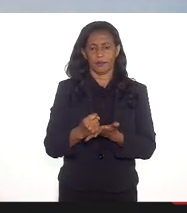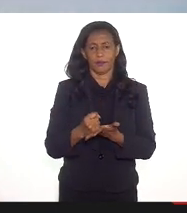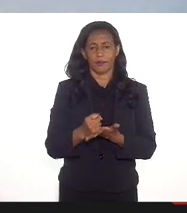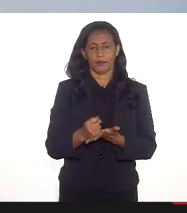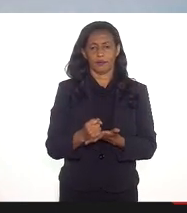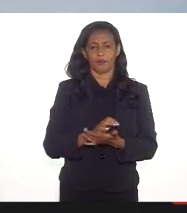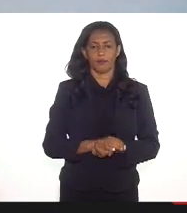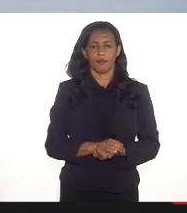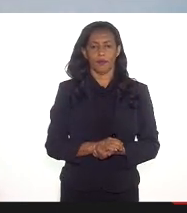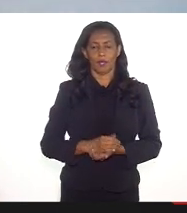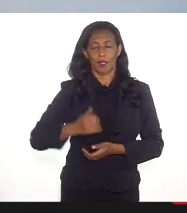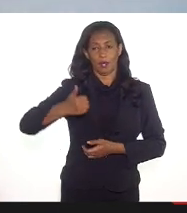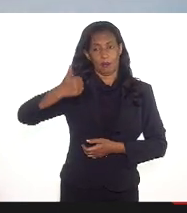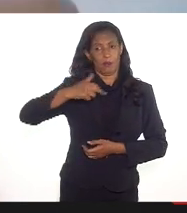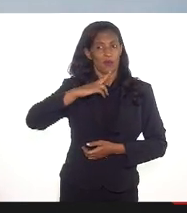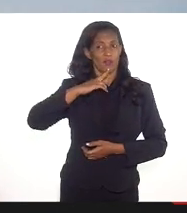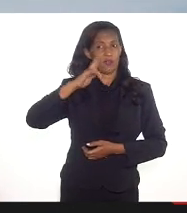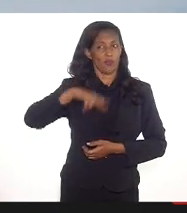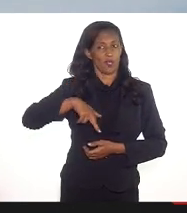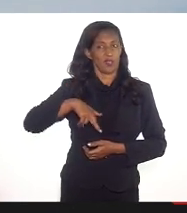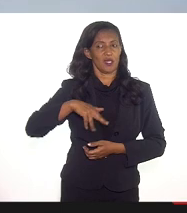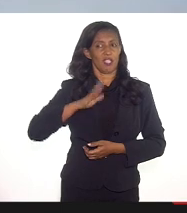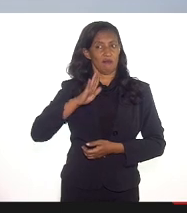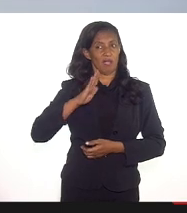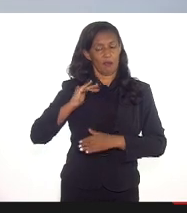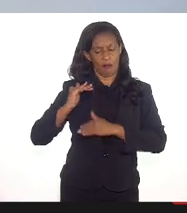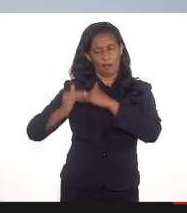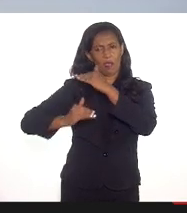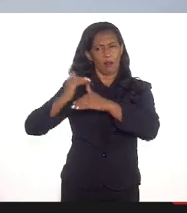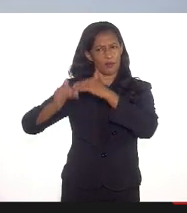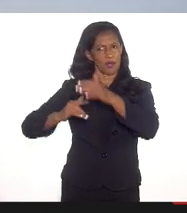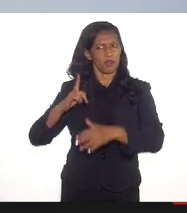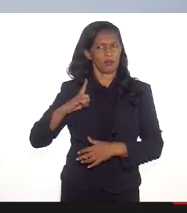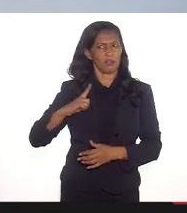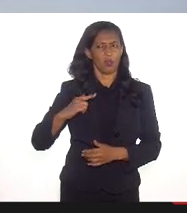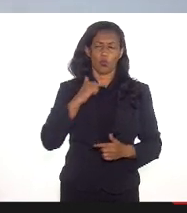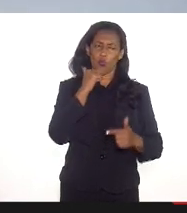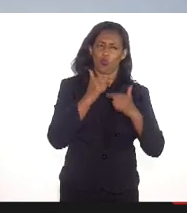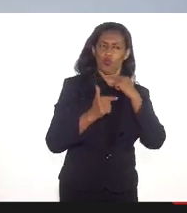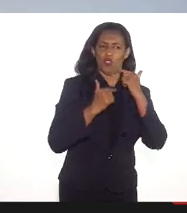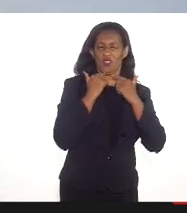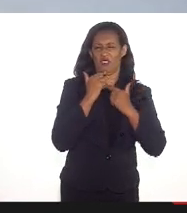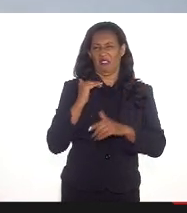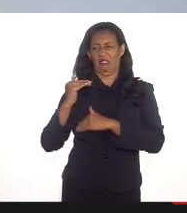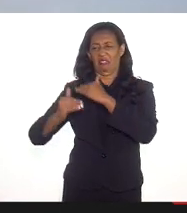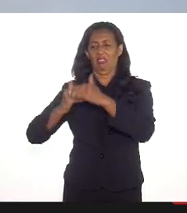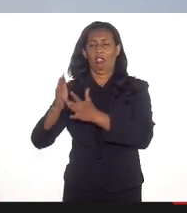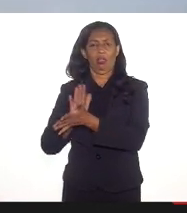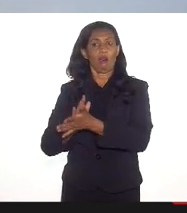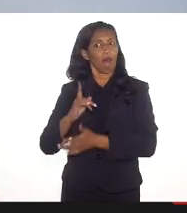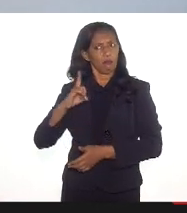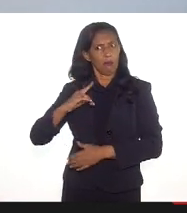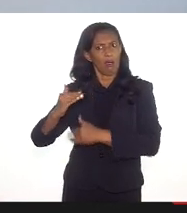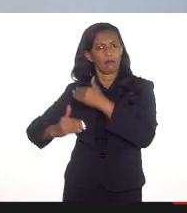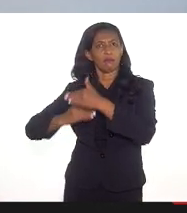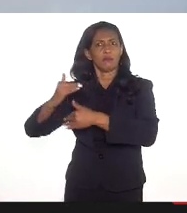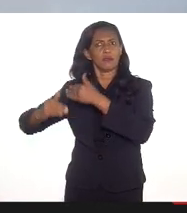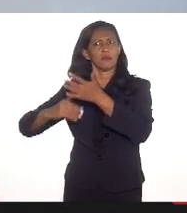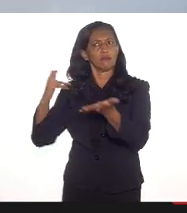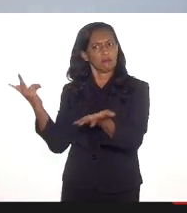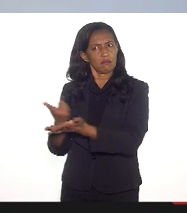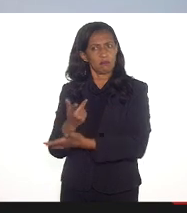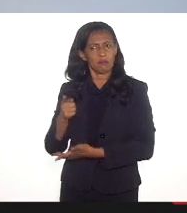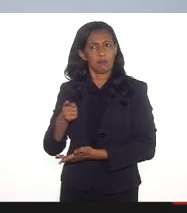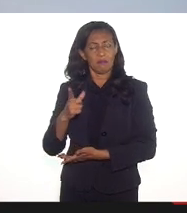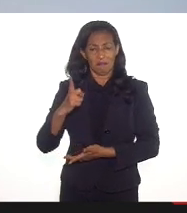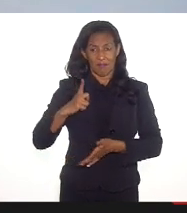Então, primeiro, eu quero reconhecer que houve avanço mesmo. Não adianta dizer que não houve avanço, avanço significativo, mas ainda tem